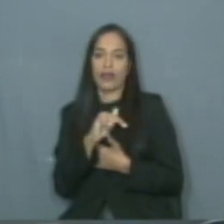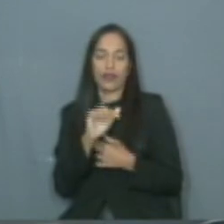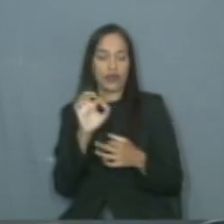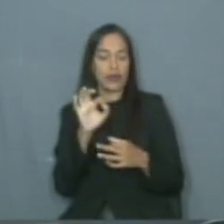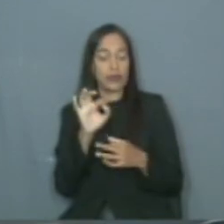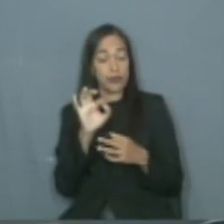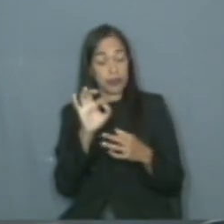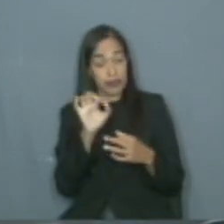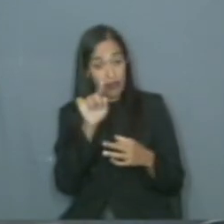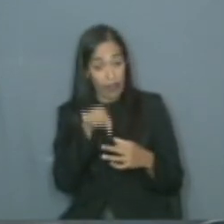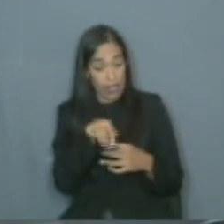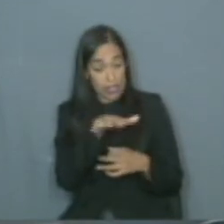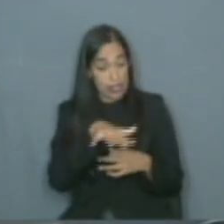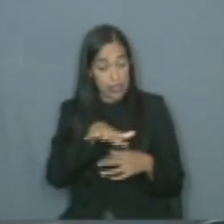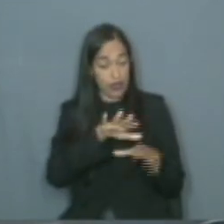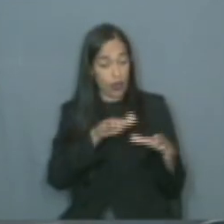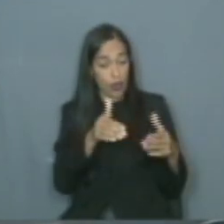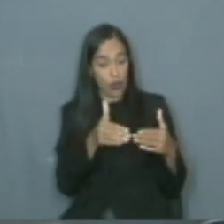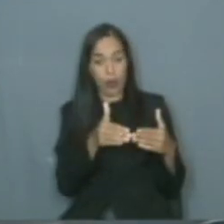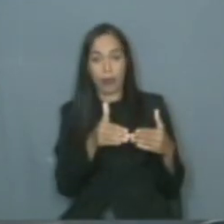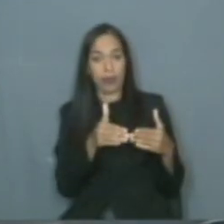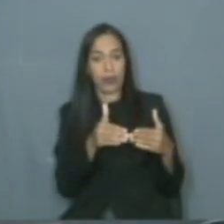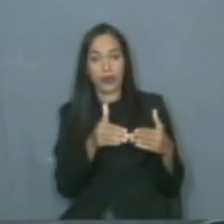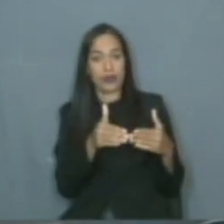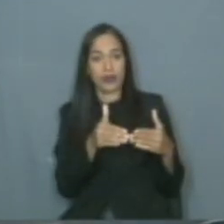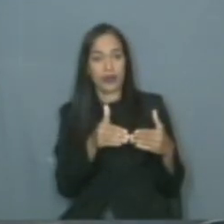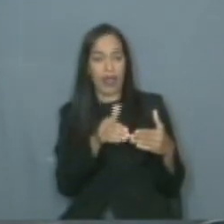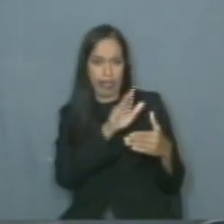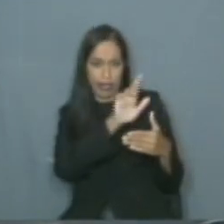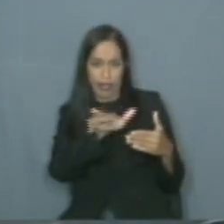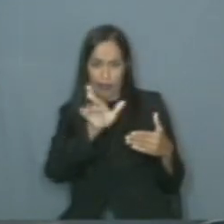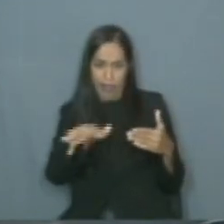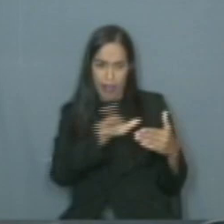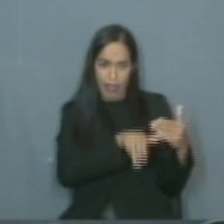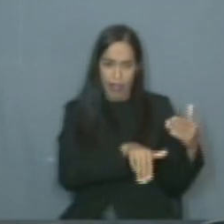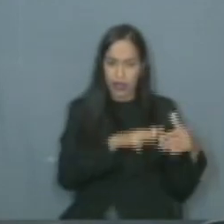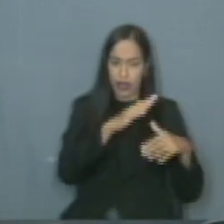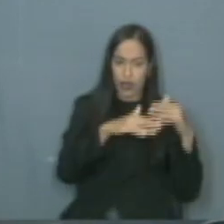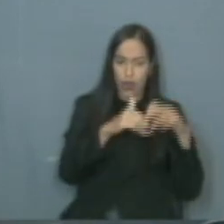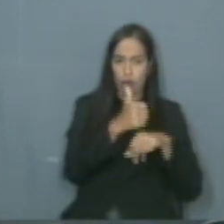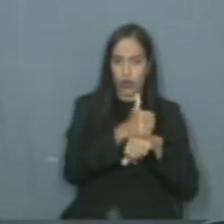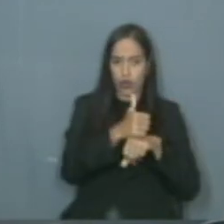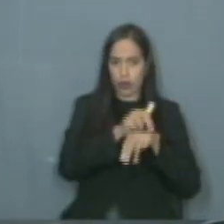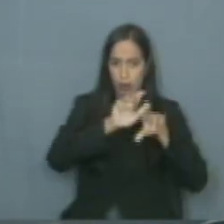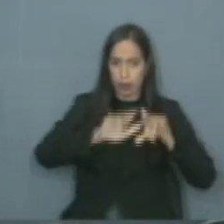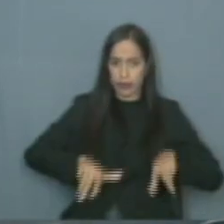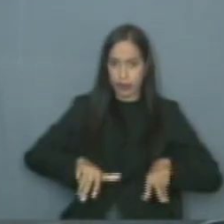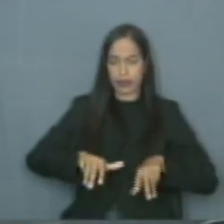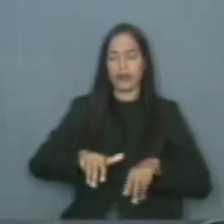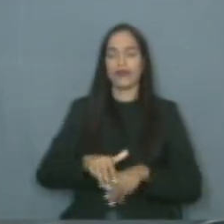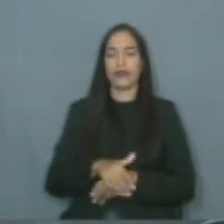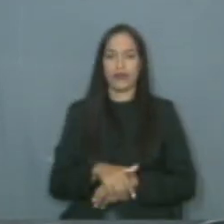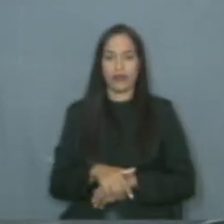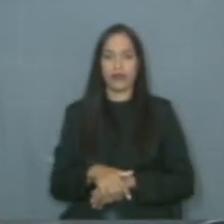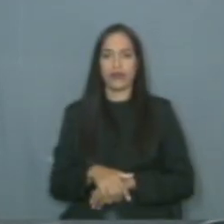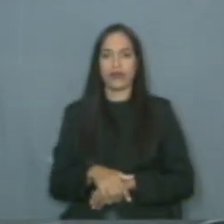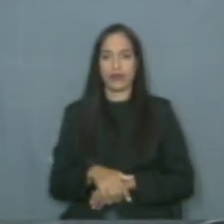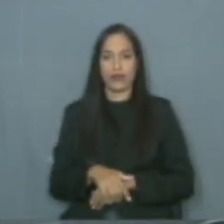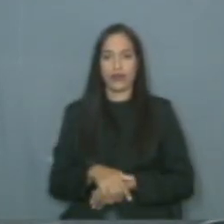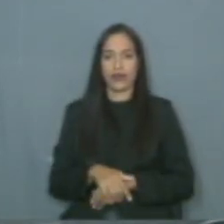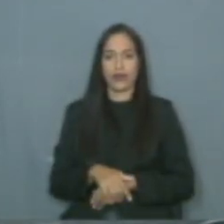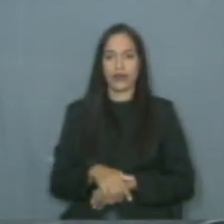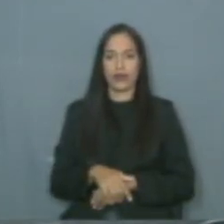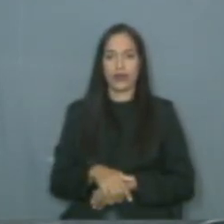categoria, ela não tem uma bênção diferente das outras categorias profissionais. Eu entendo que um general que comete